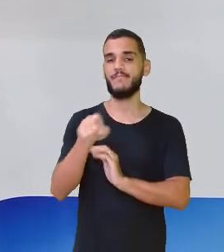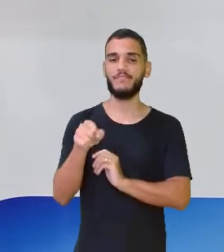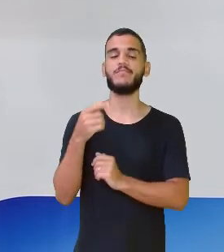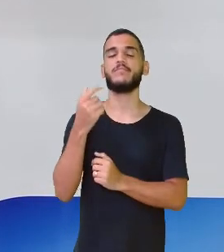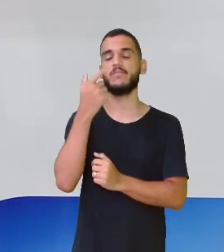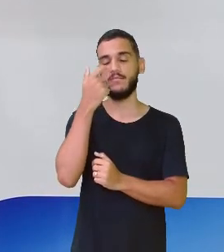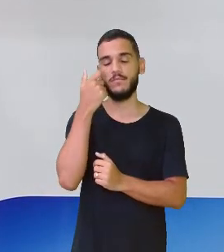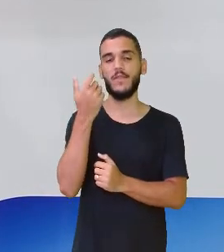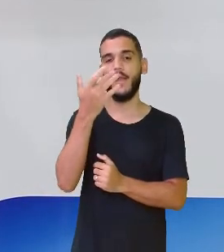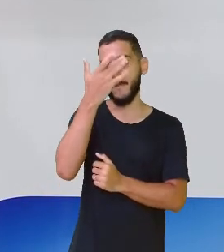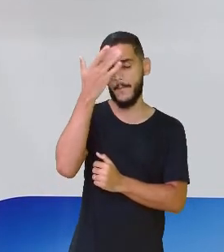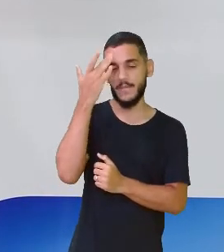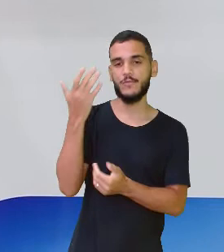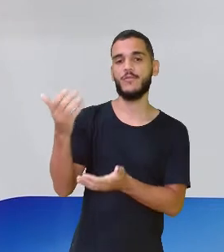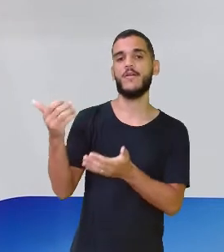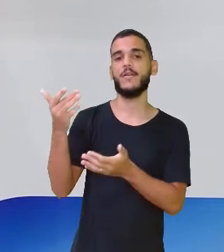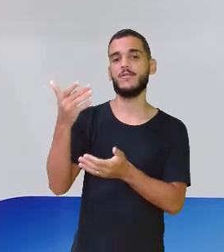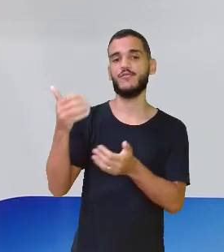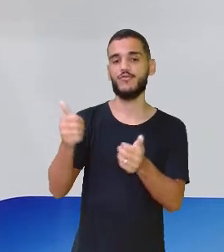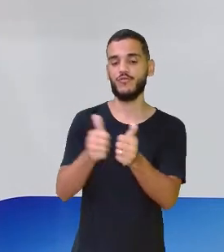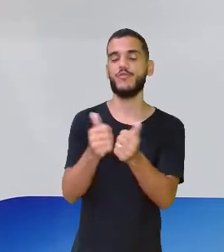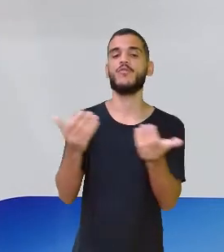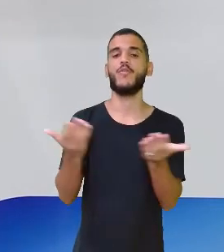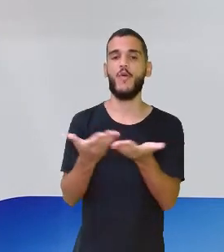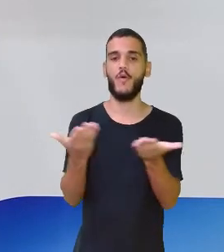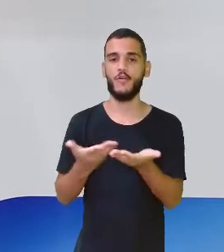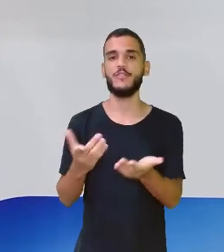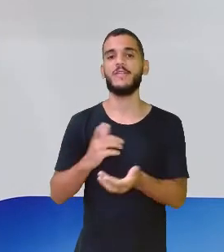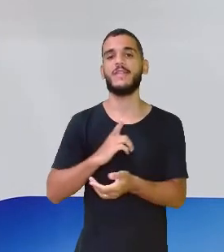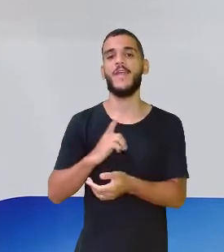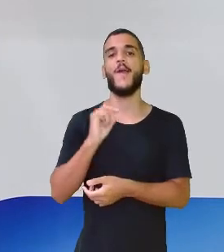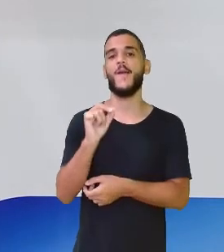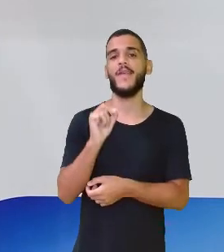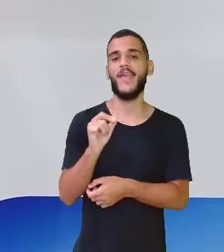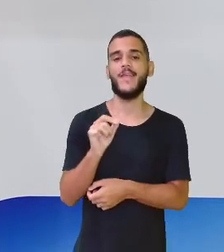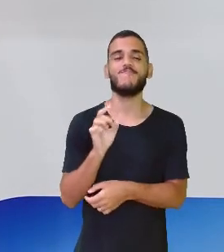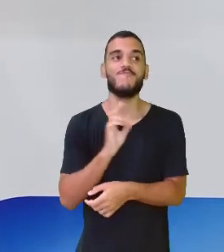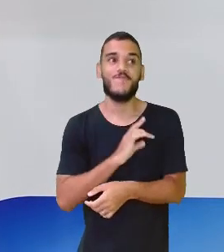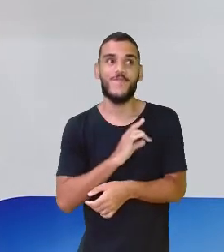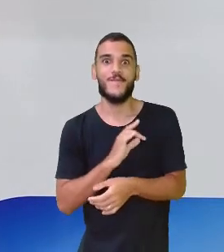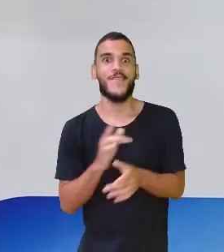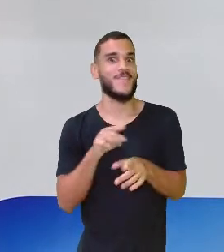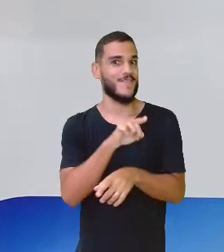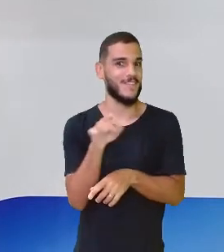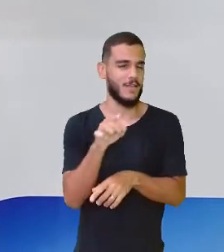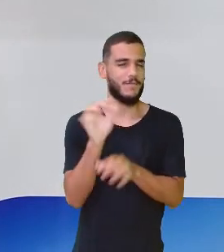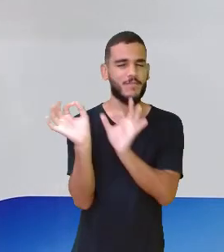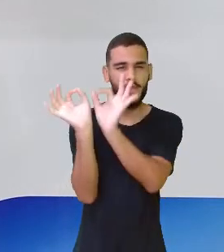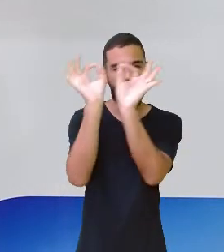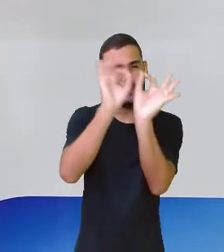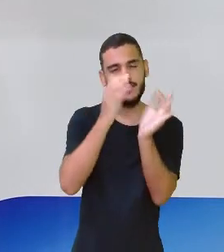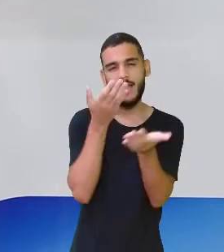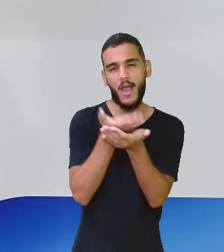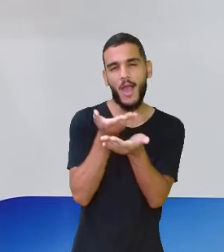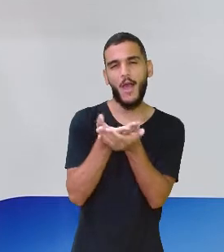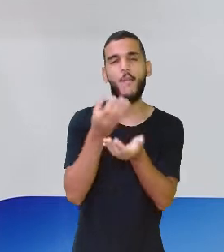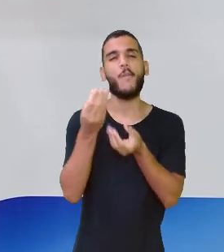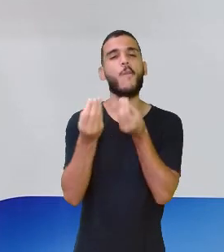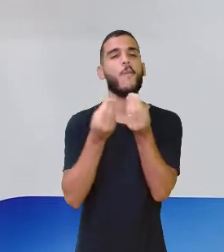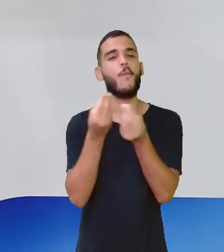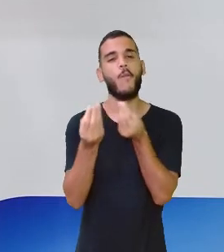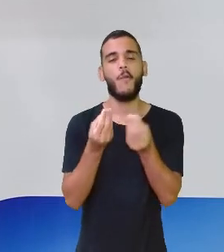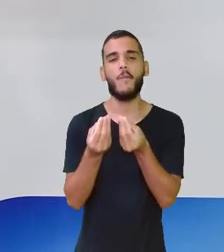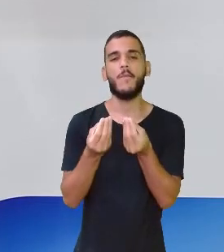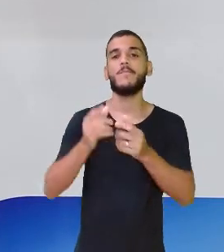a minha querida companheira, né, estou fazendo suspense, vamos lembrar, vocês assistem nossa aula